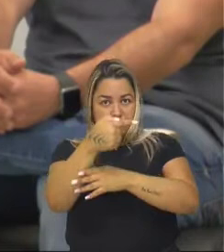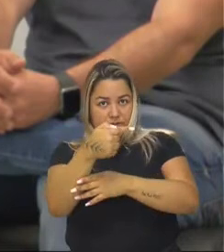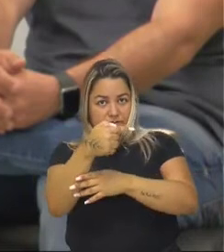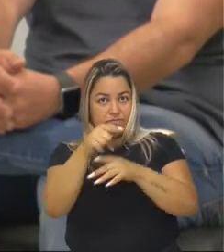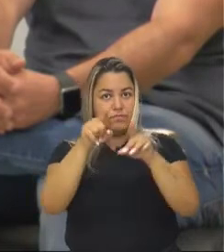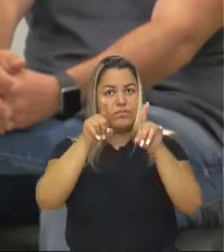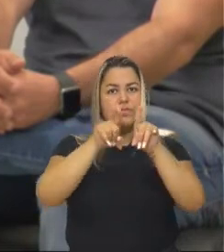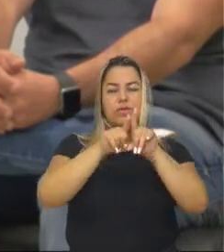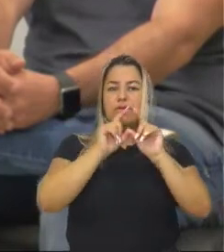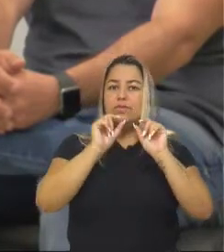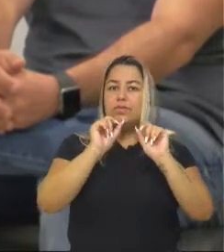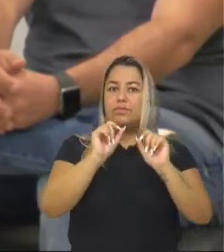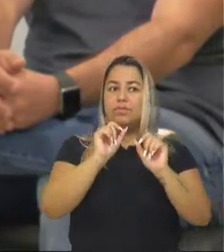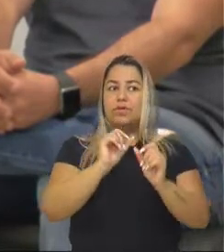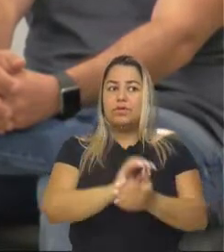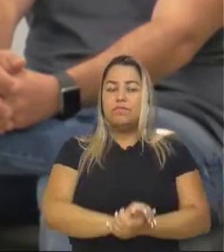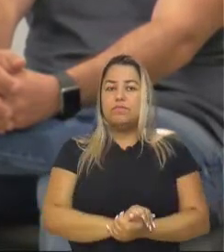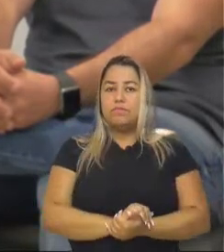de caçá-la,